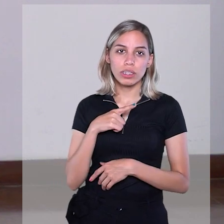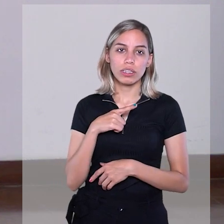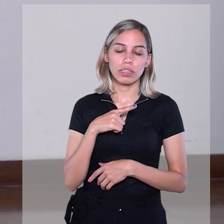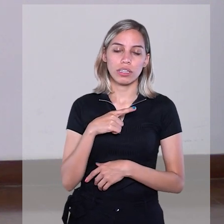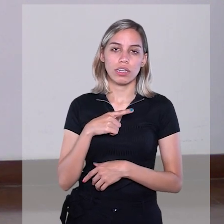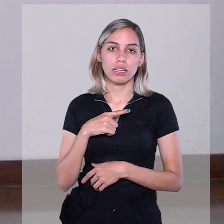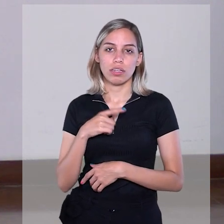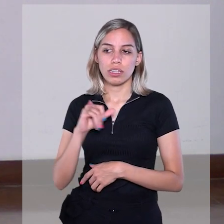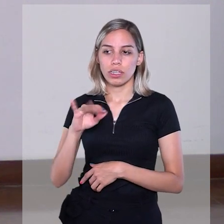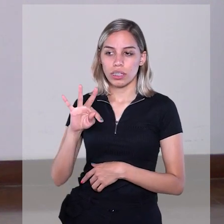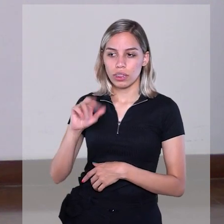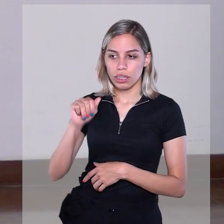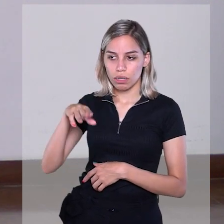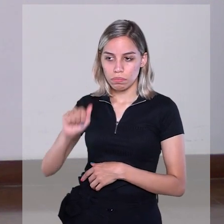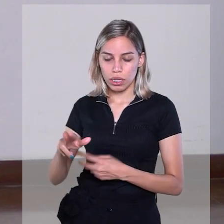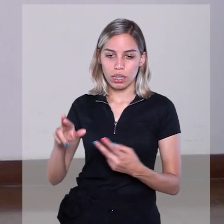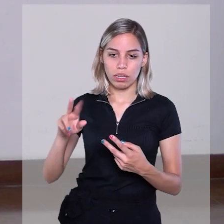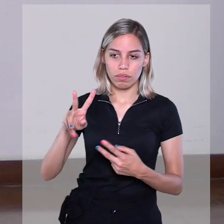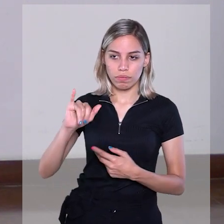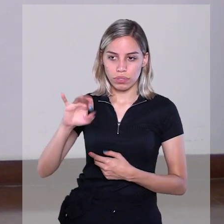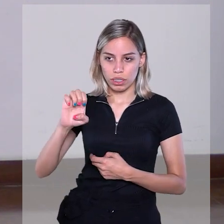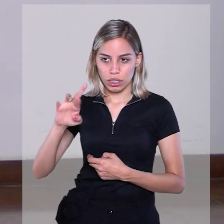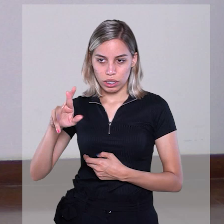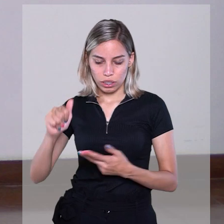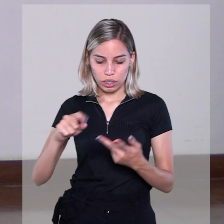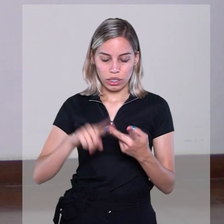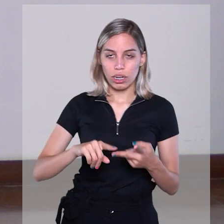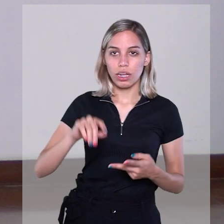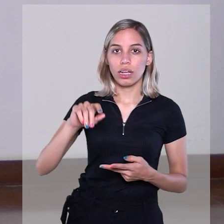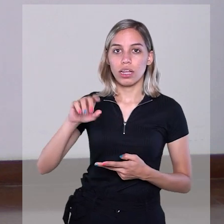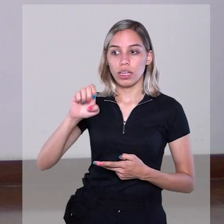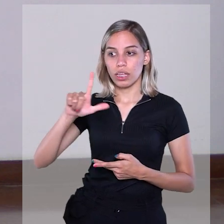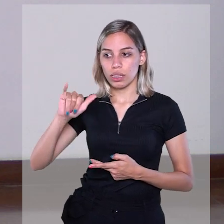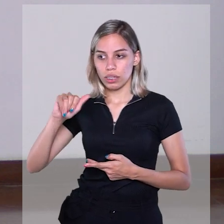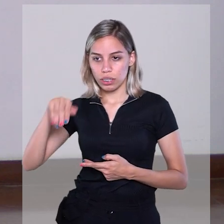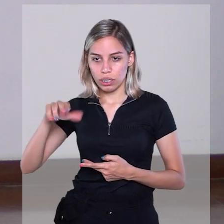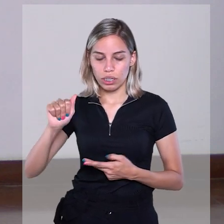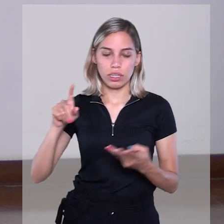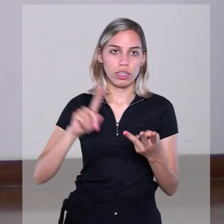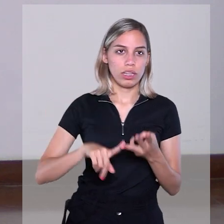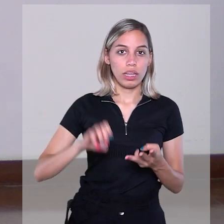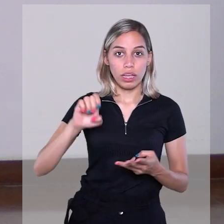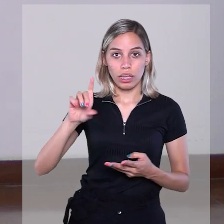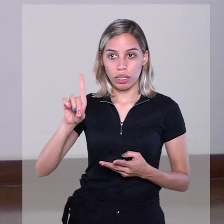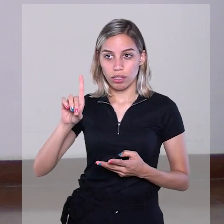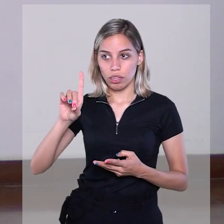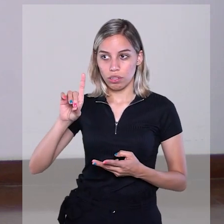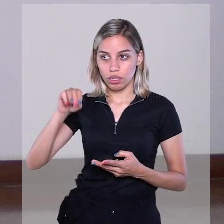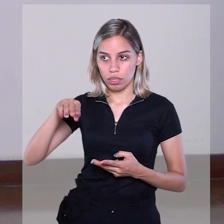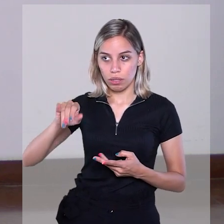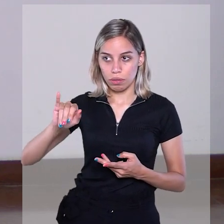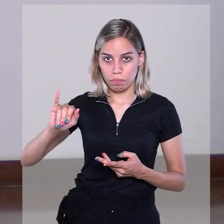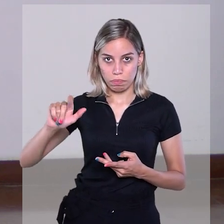temos Edmilson de Almeida Pereira, para ficar só nesses três, para não humilhar ninguém também. Não, eu fico só com os três